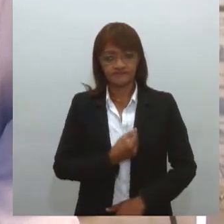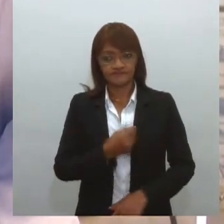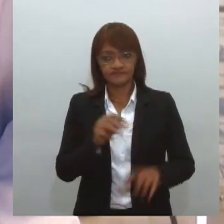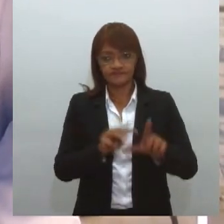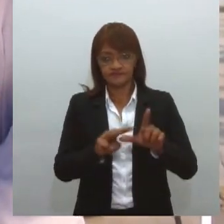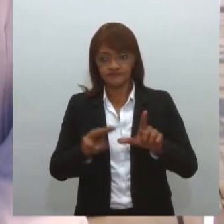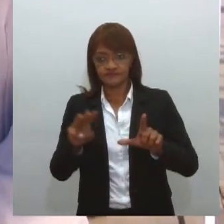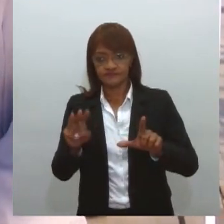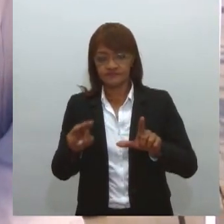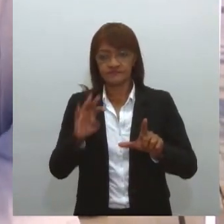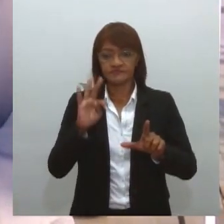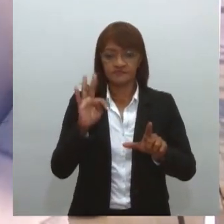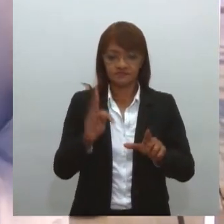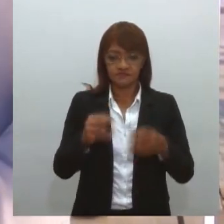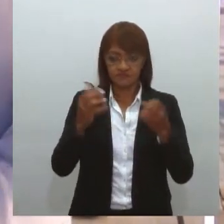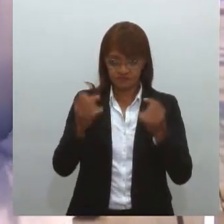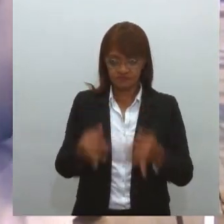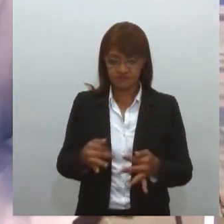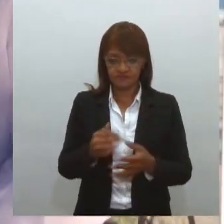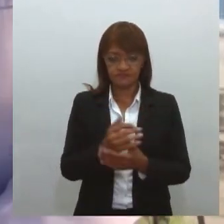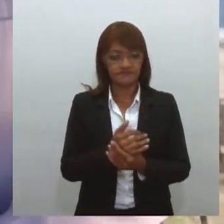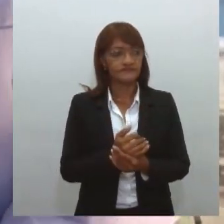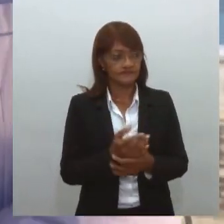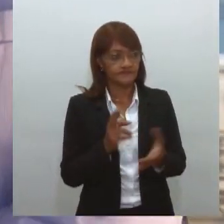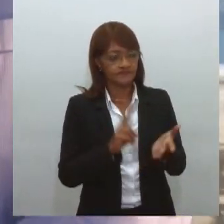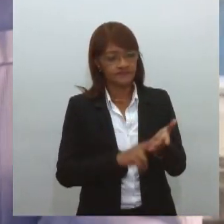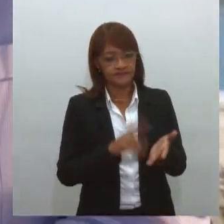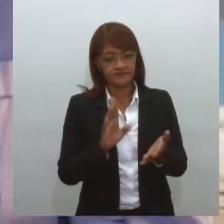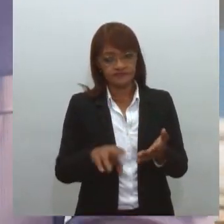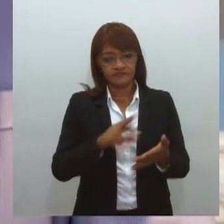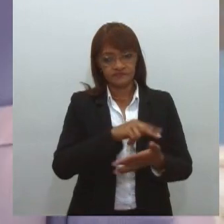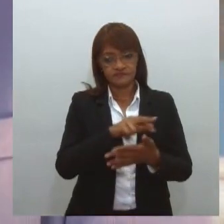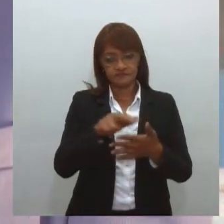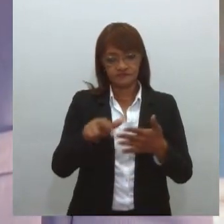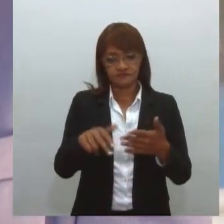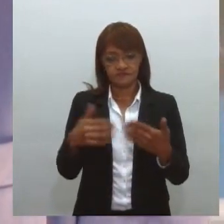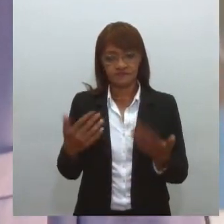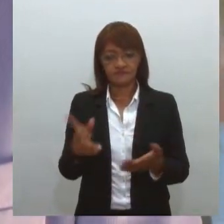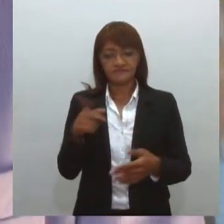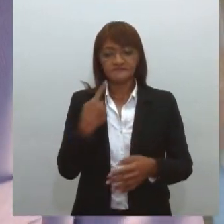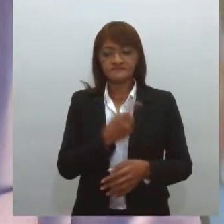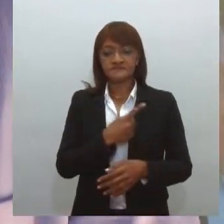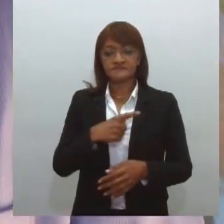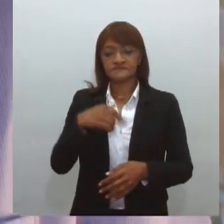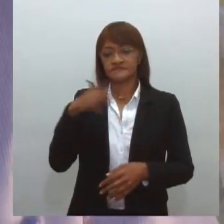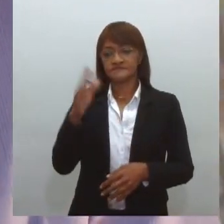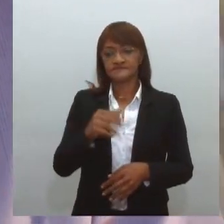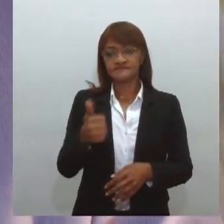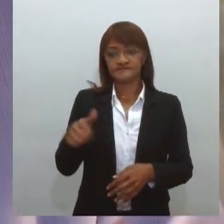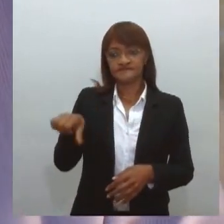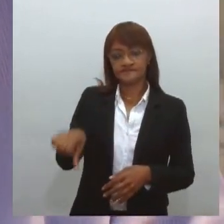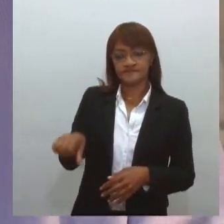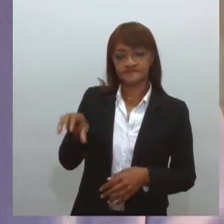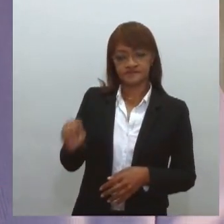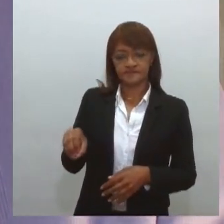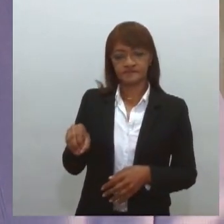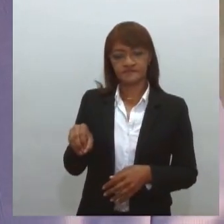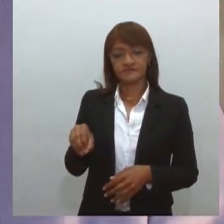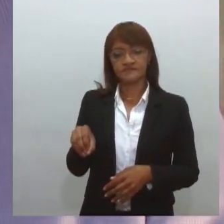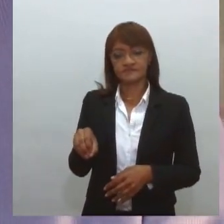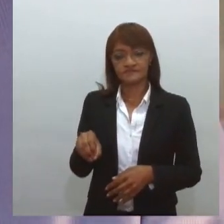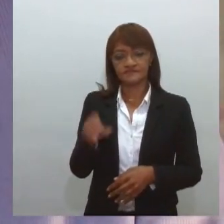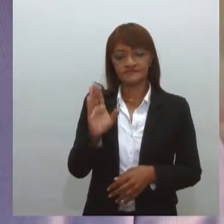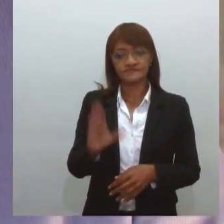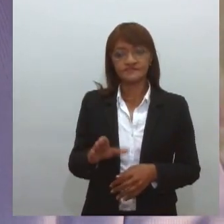bonitinho explicando, né? Exatamente. São diversos prazos. Nós temos aí um calendário com mais de 190 prazos descritos,